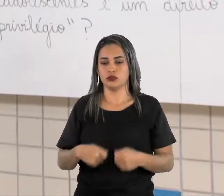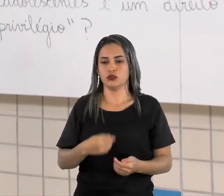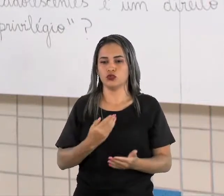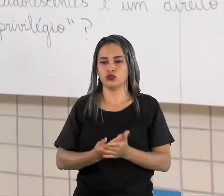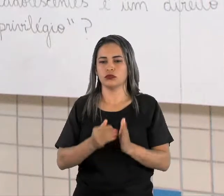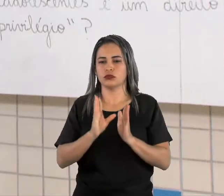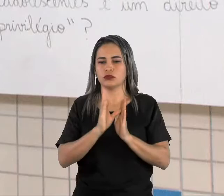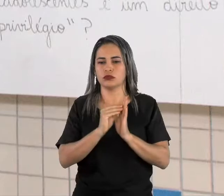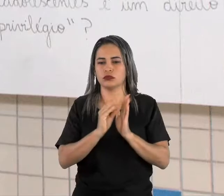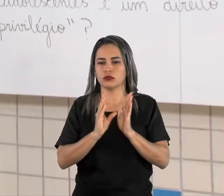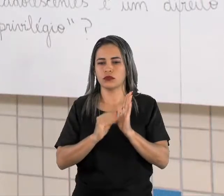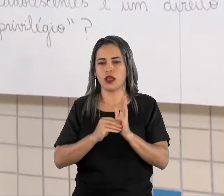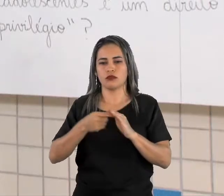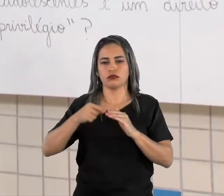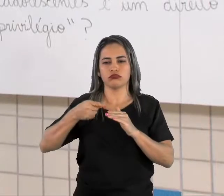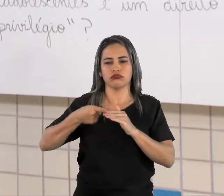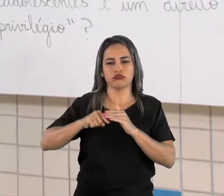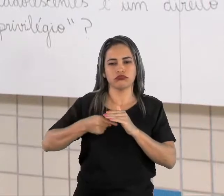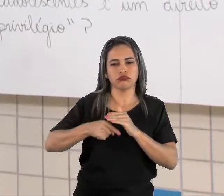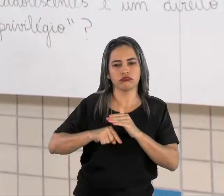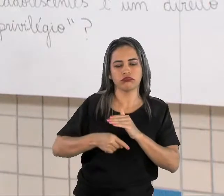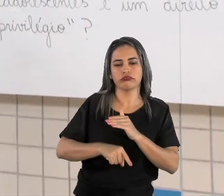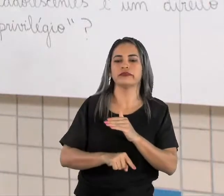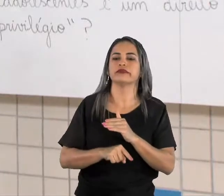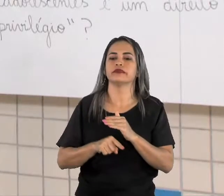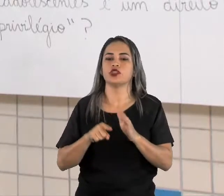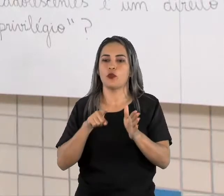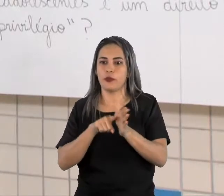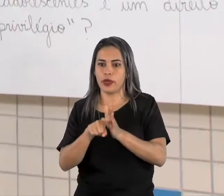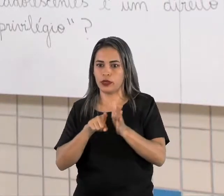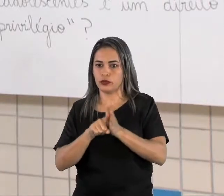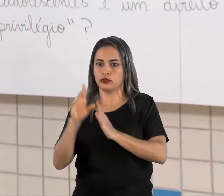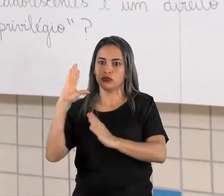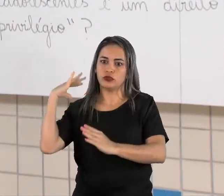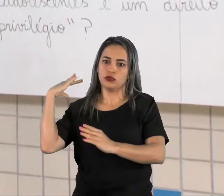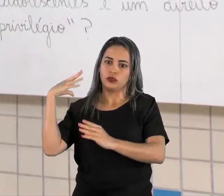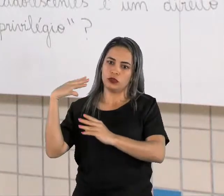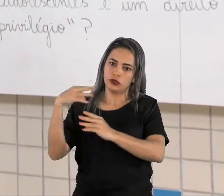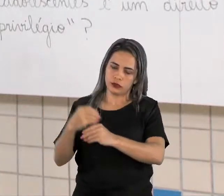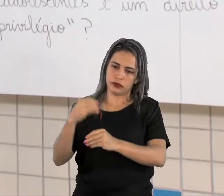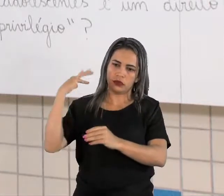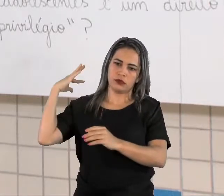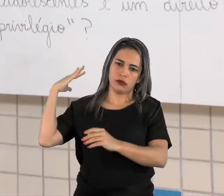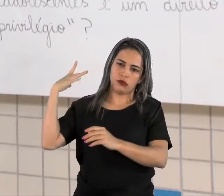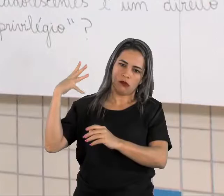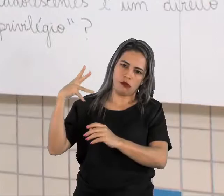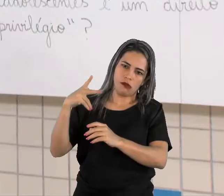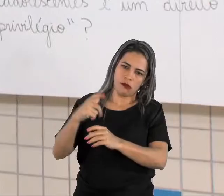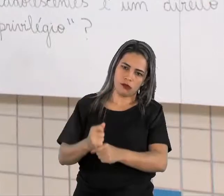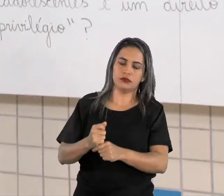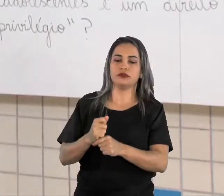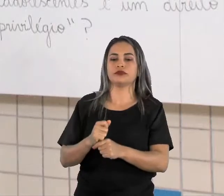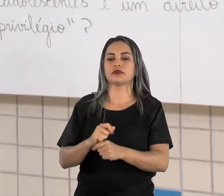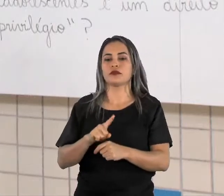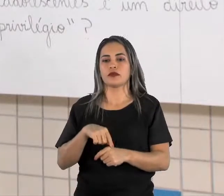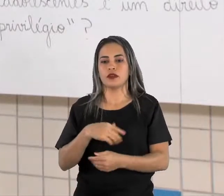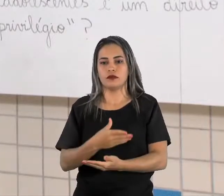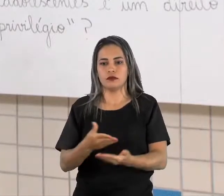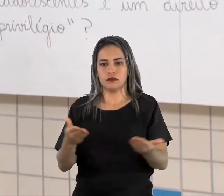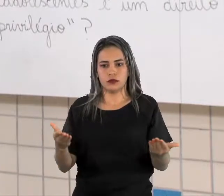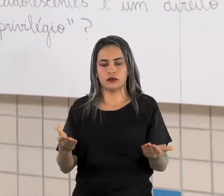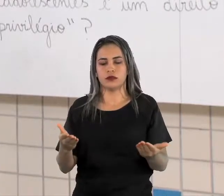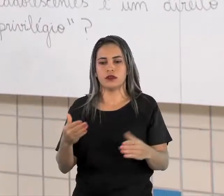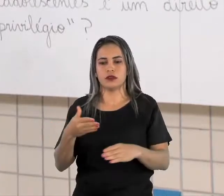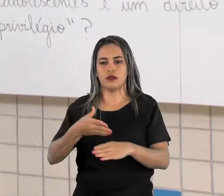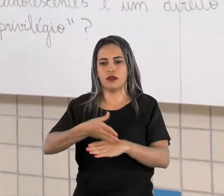conteúdos um pouquinho a mais, são questões de revisão do que nós já estudamos, para que vocês entrem, né, no